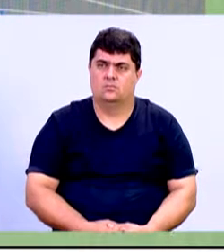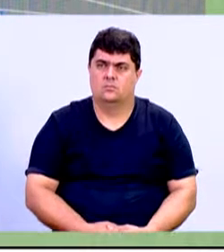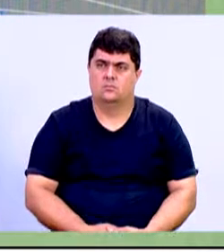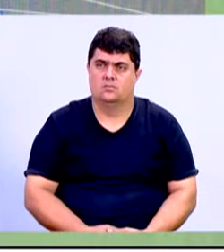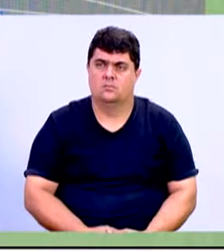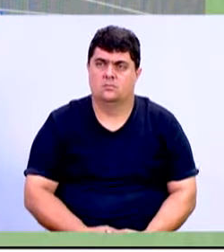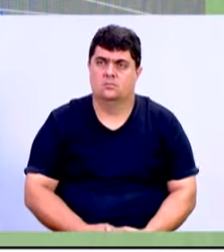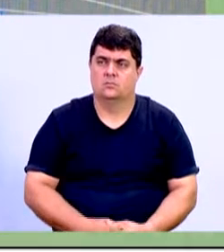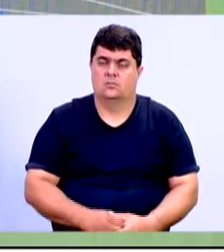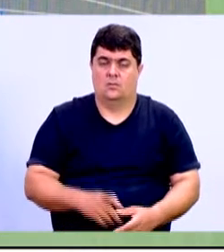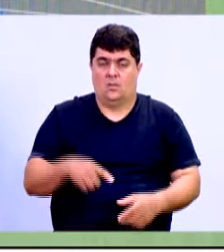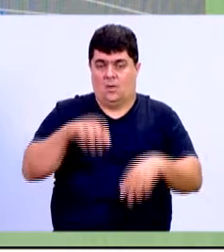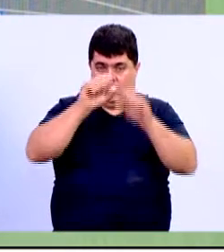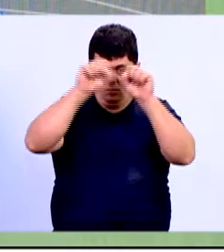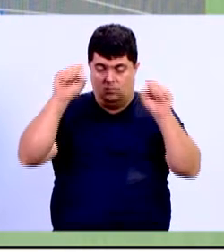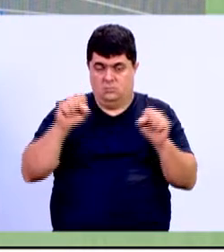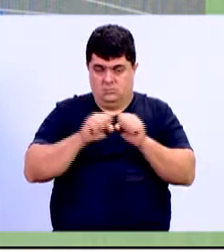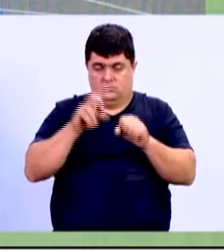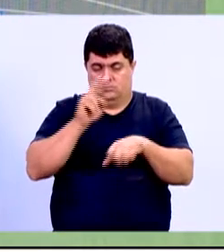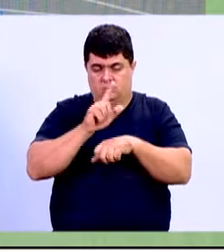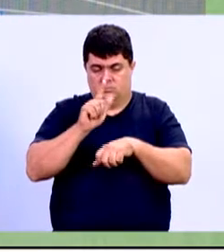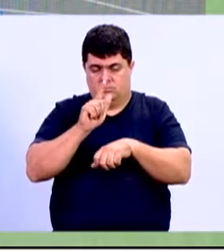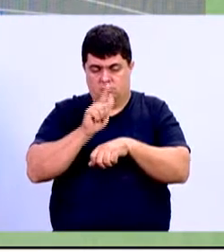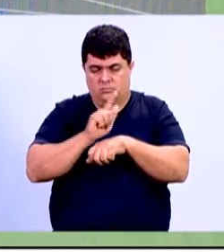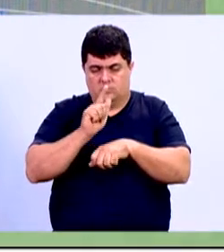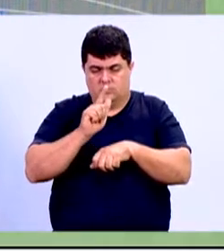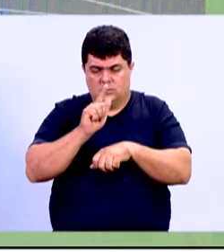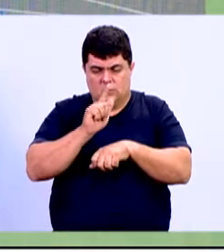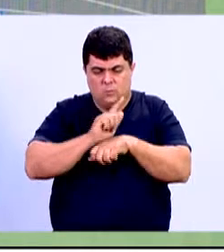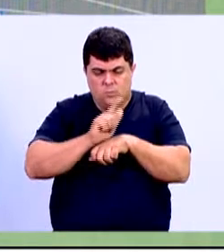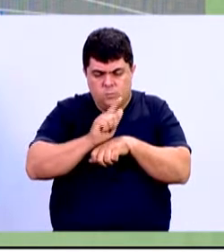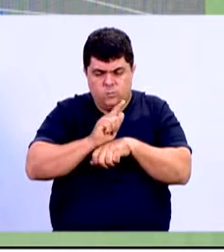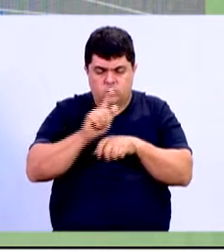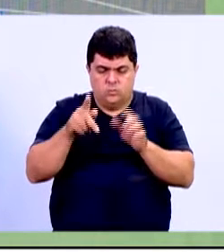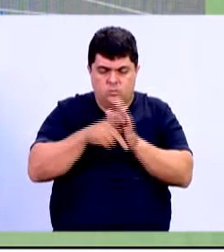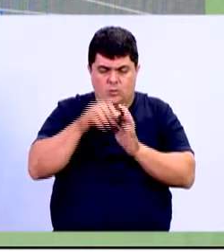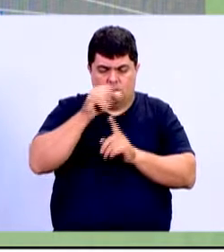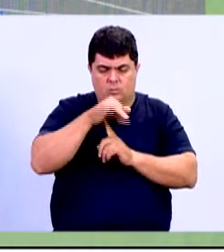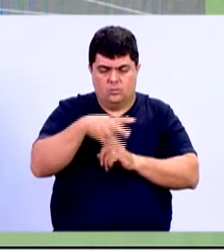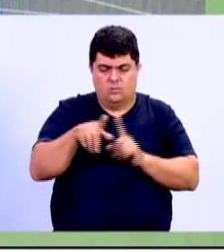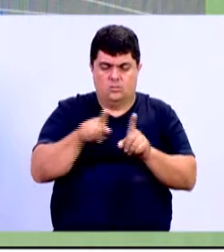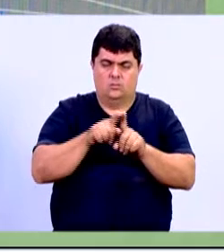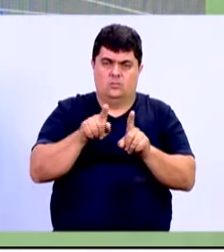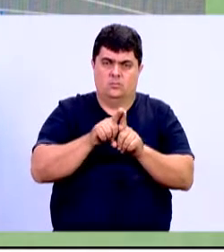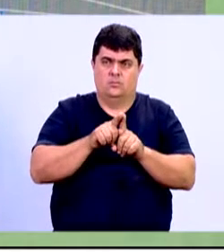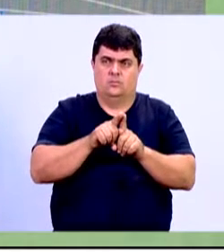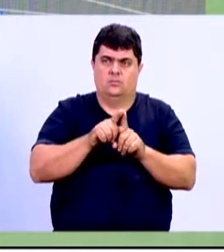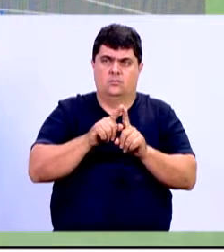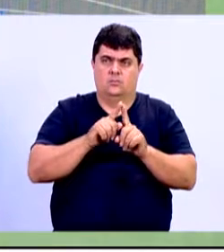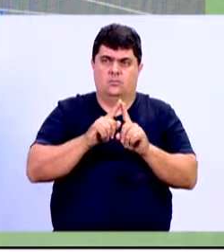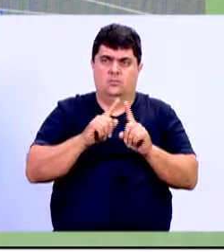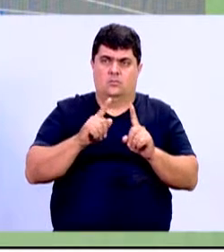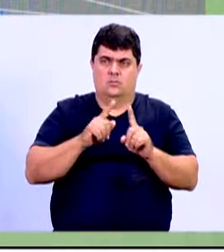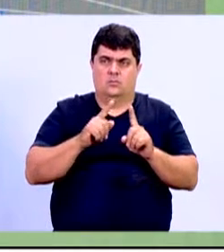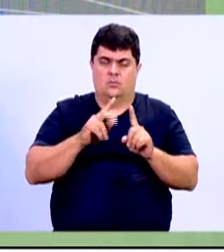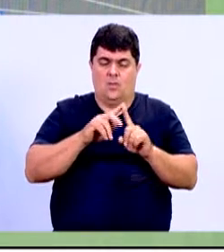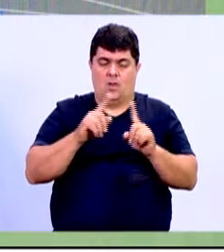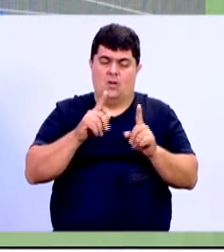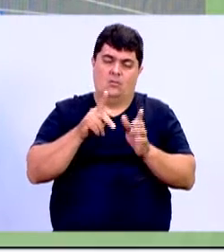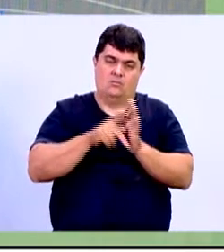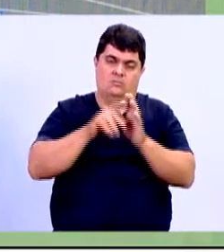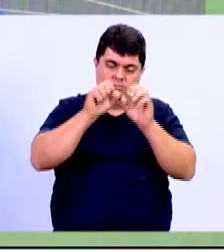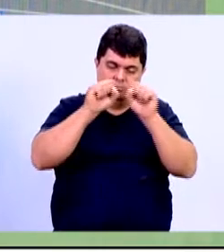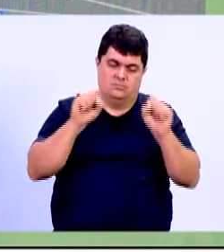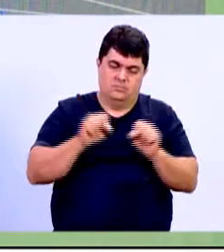Esse aqui é o software de gerenciamento dos switches, tá? Então veja que parece que é o hardware aqui, ó, mas é um software, tá? E